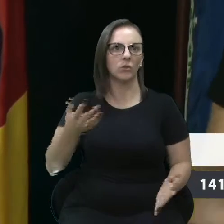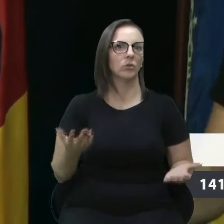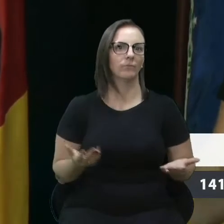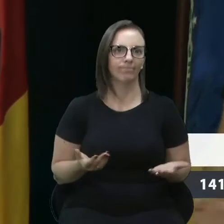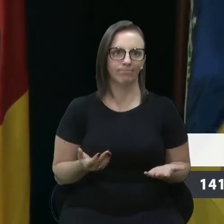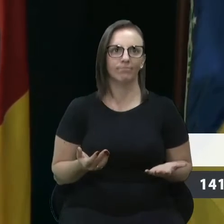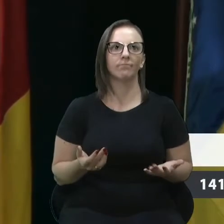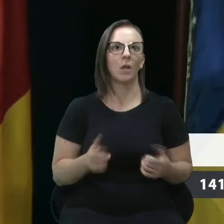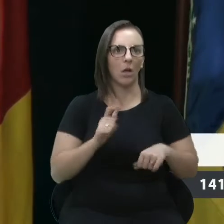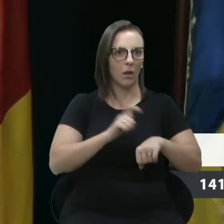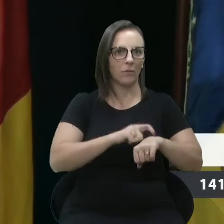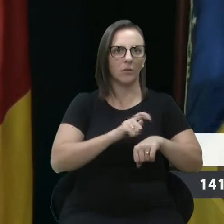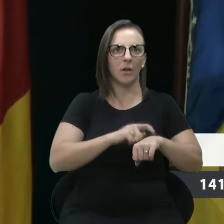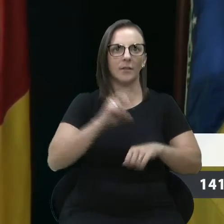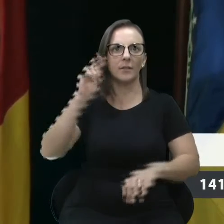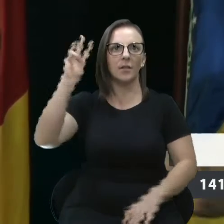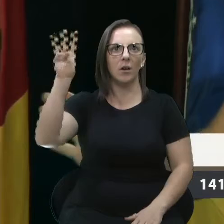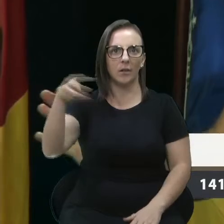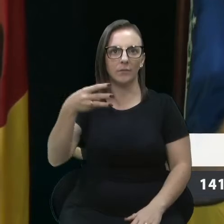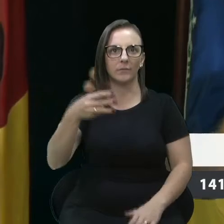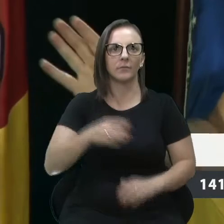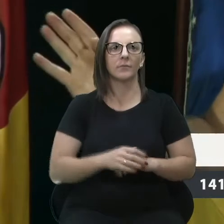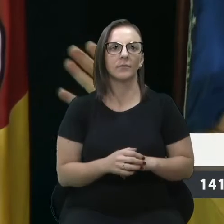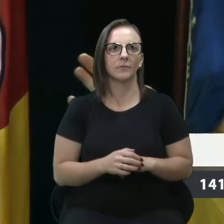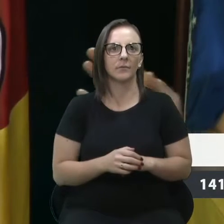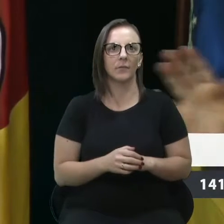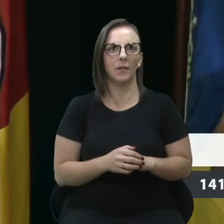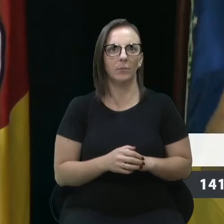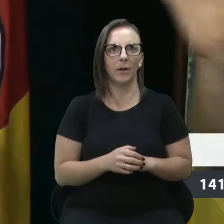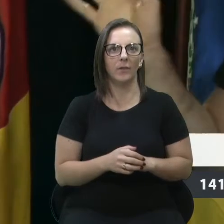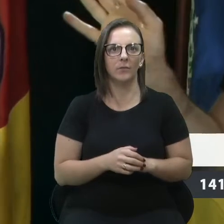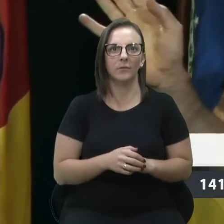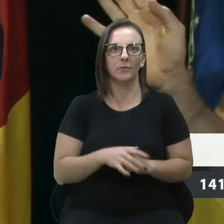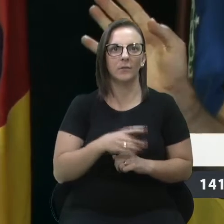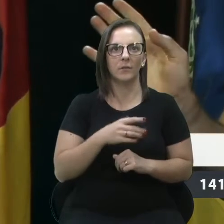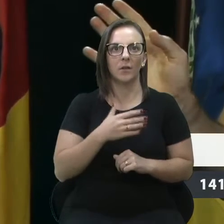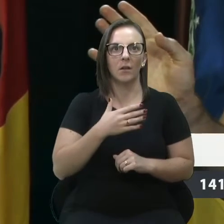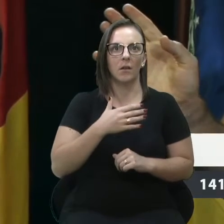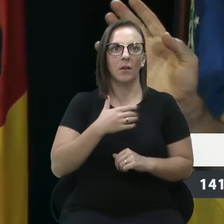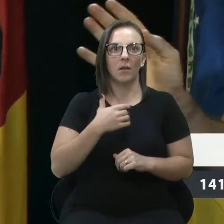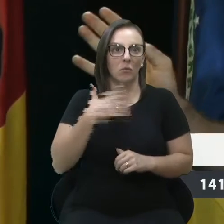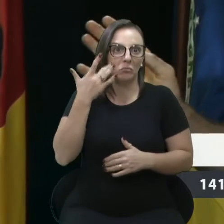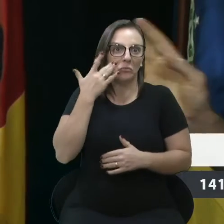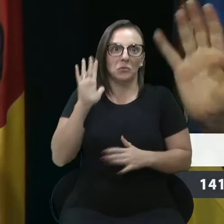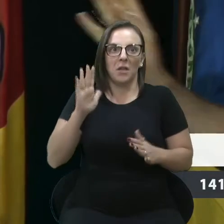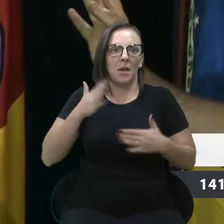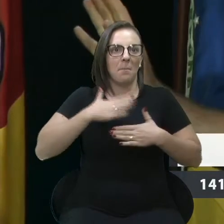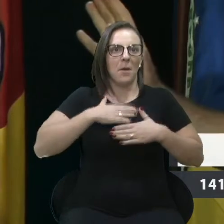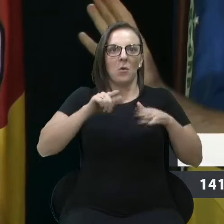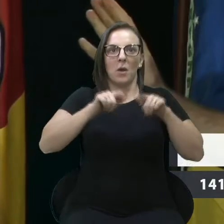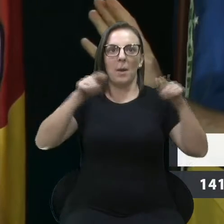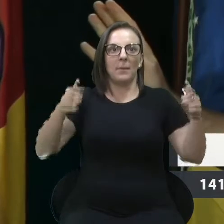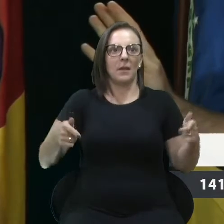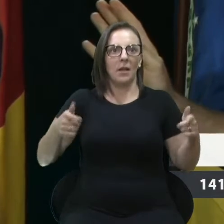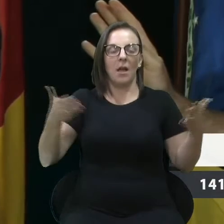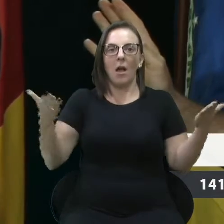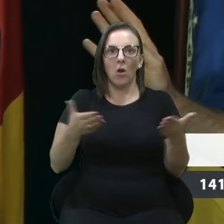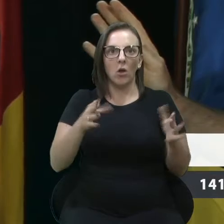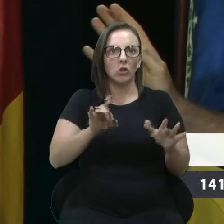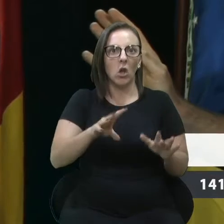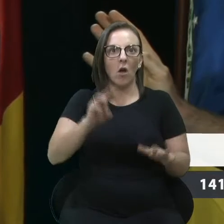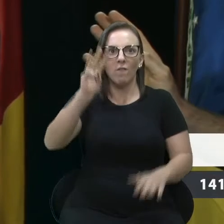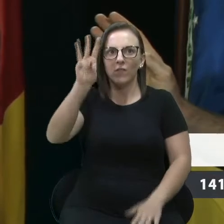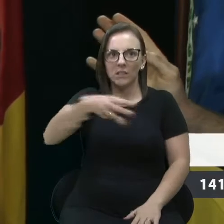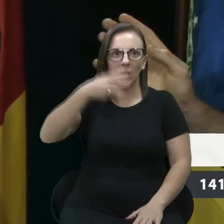dos horários da Visat, eu não sei os colegas, mas eu acho que o meu gabinete lá virou só Visat,